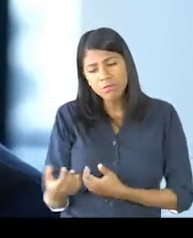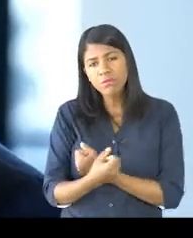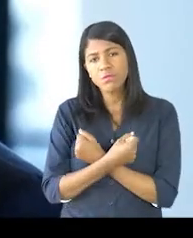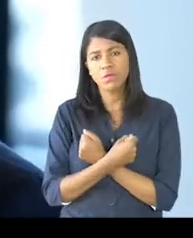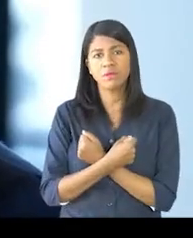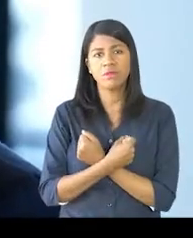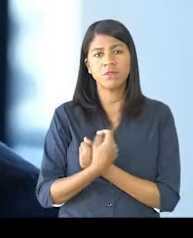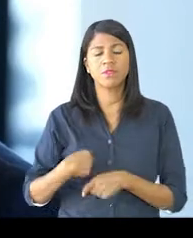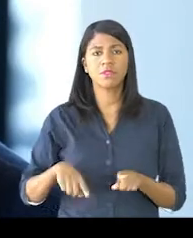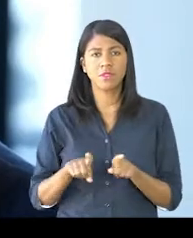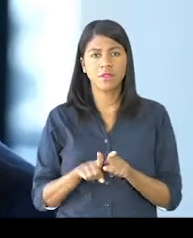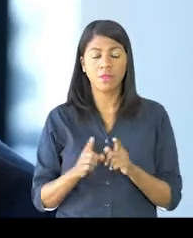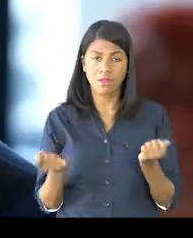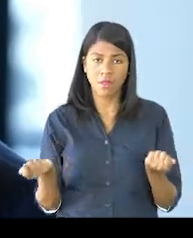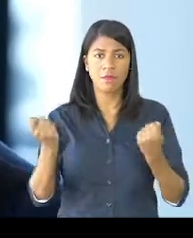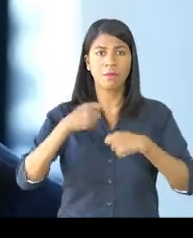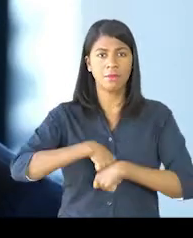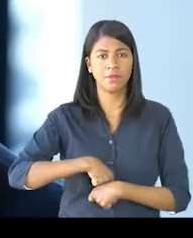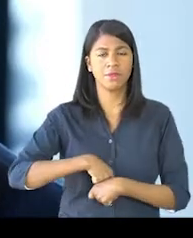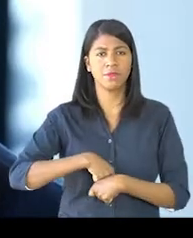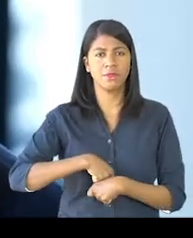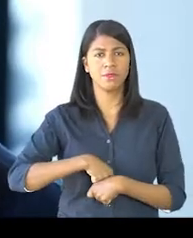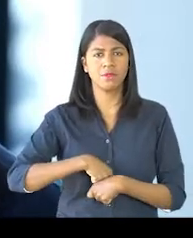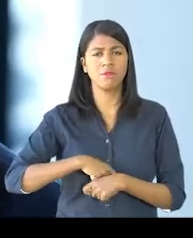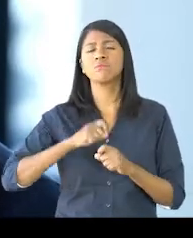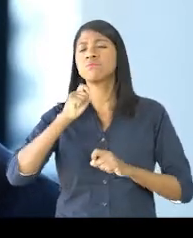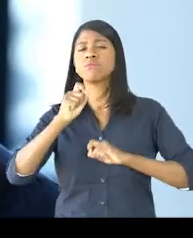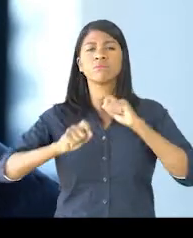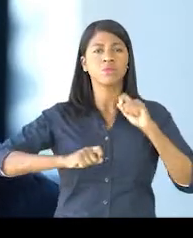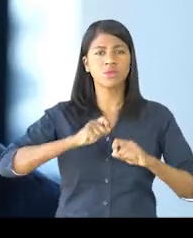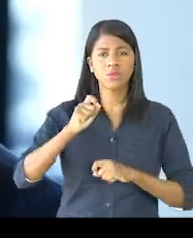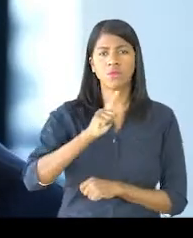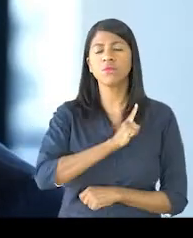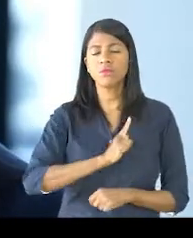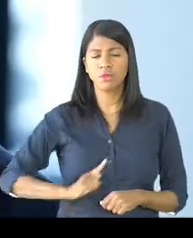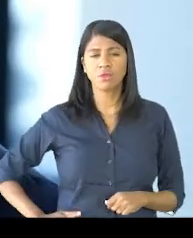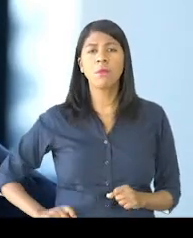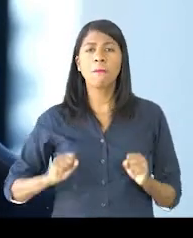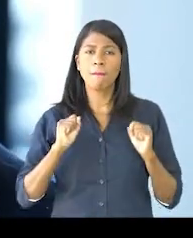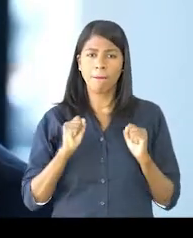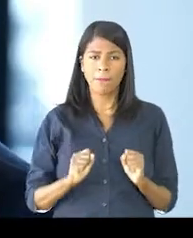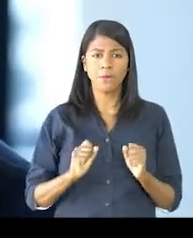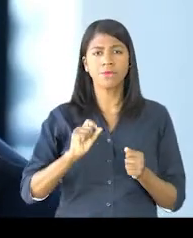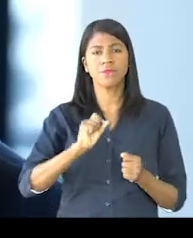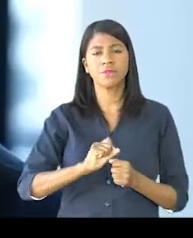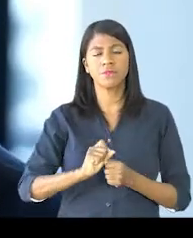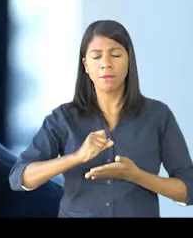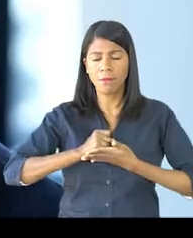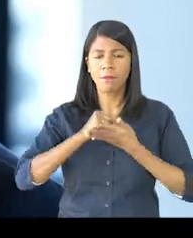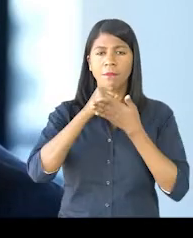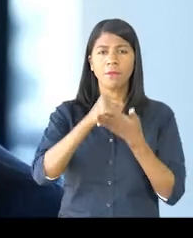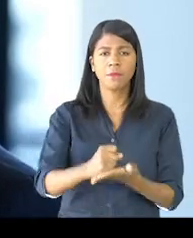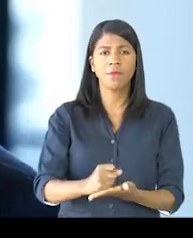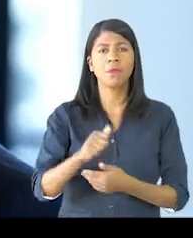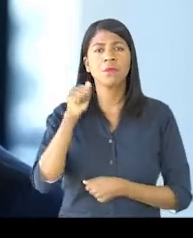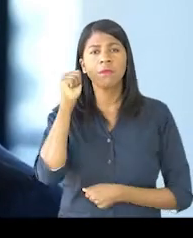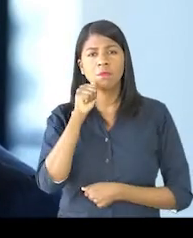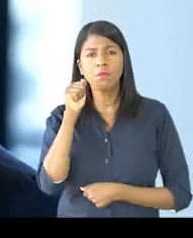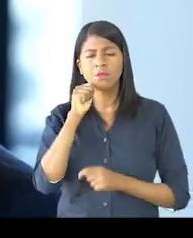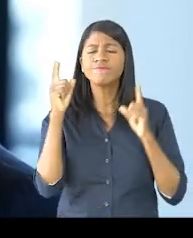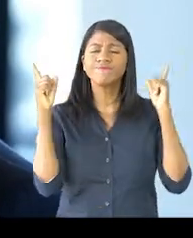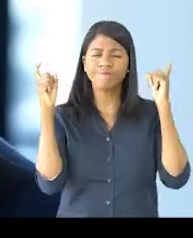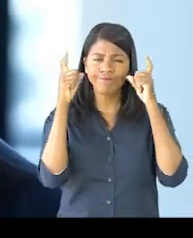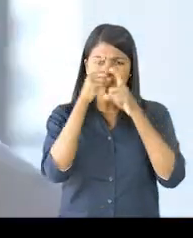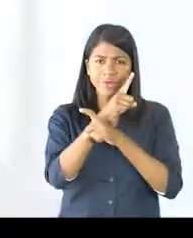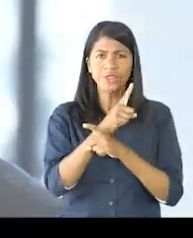acolhimento, diz respeito à capacitação, ou seja, o que o governo pode fazer para apoiar as mulheres em momentos